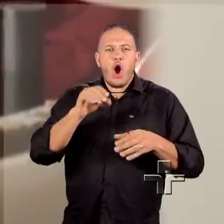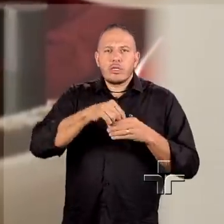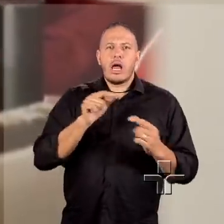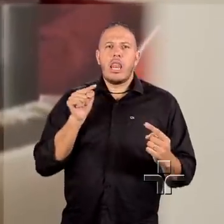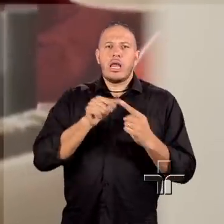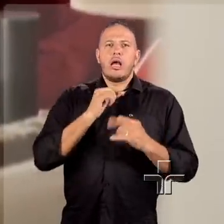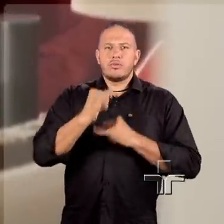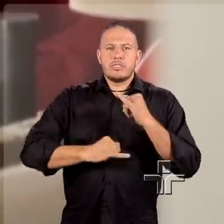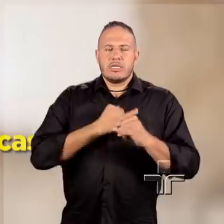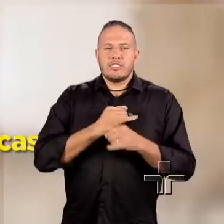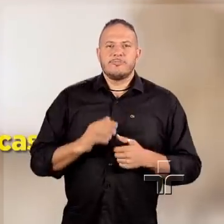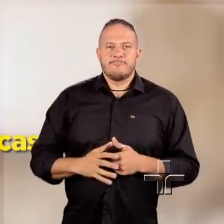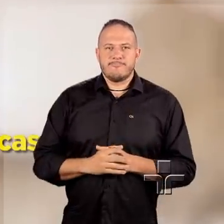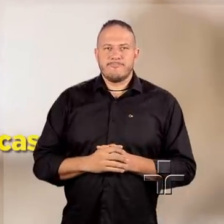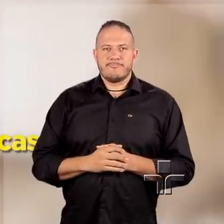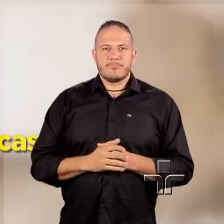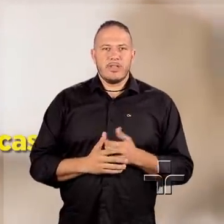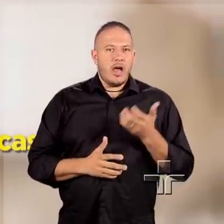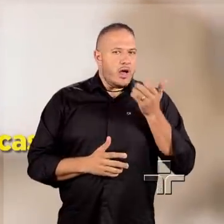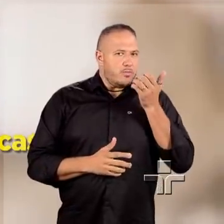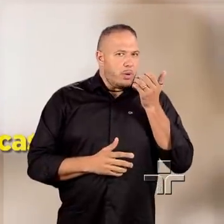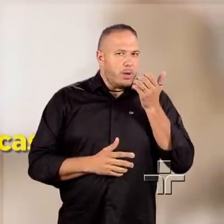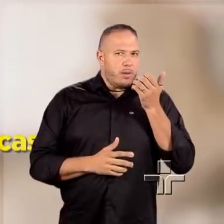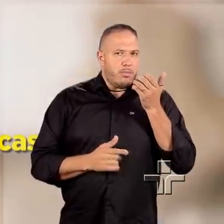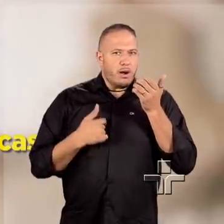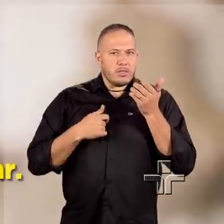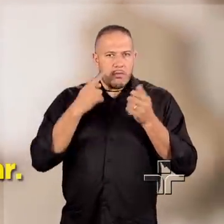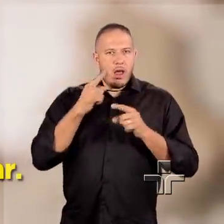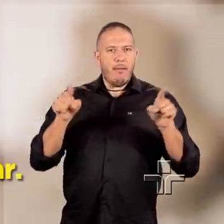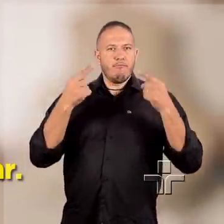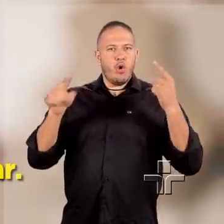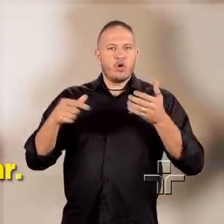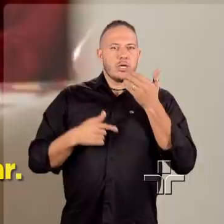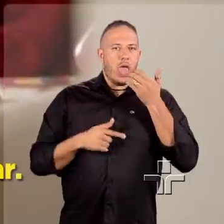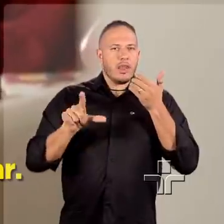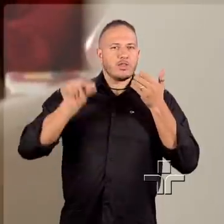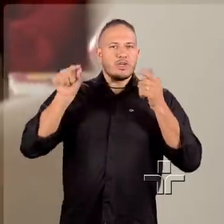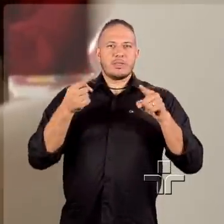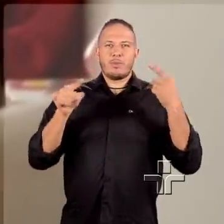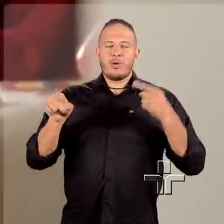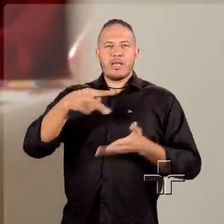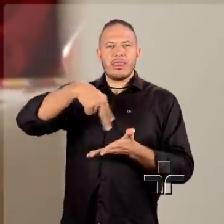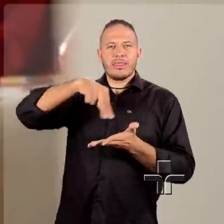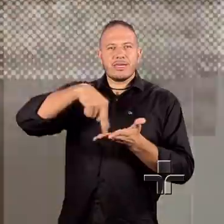à internet. Alexa, play my dance mix. The playlist Dance.